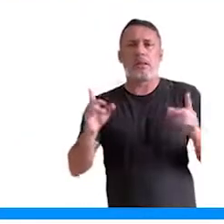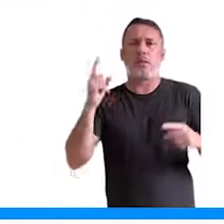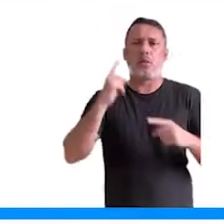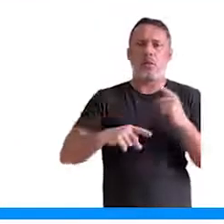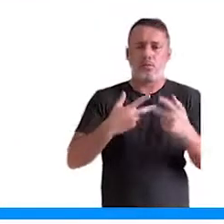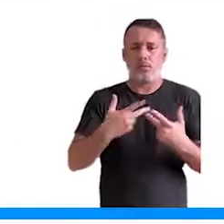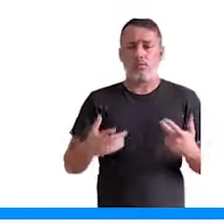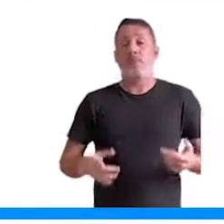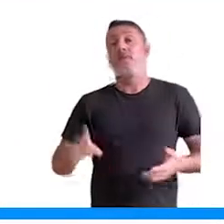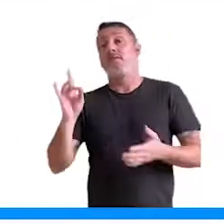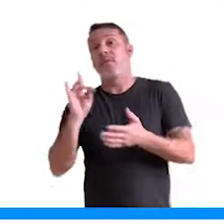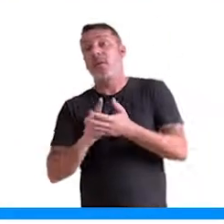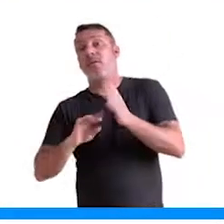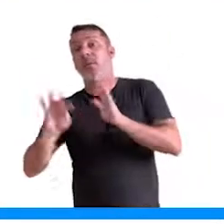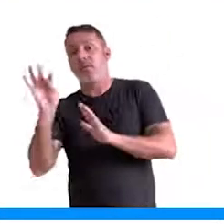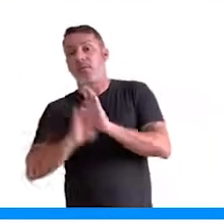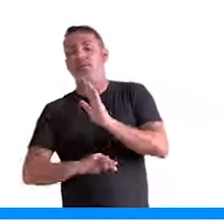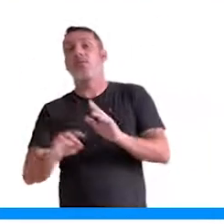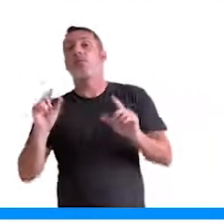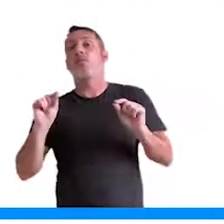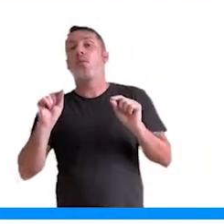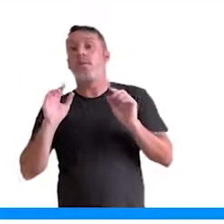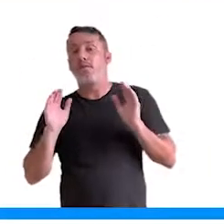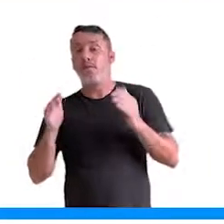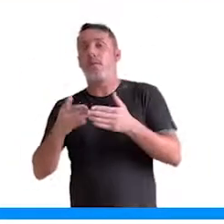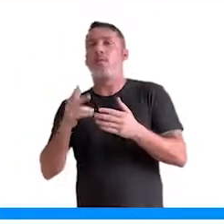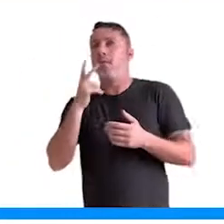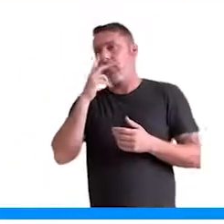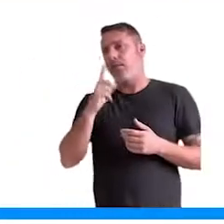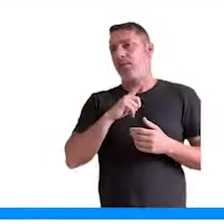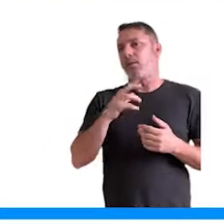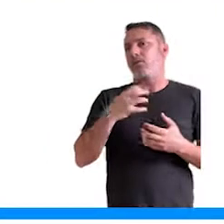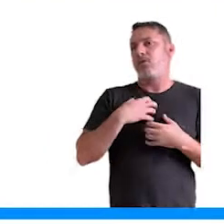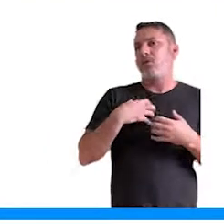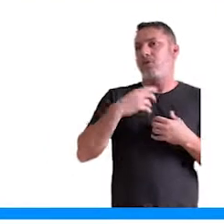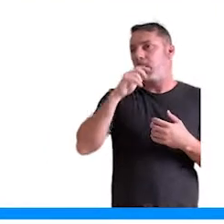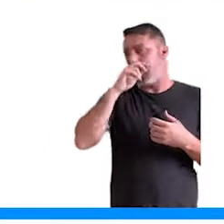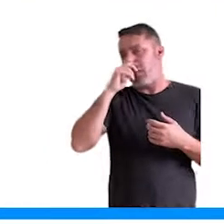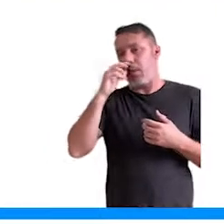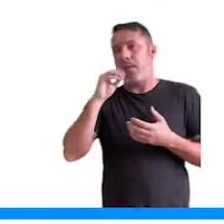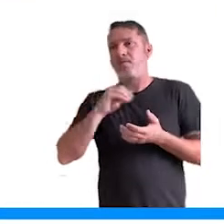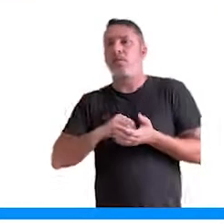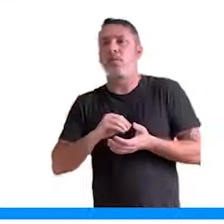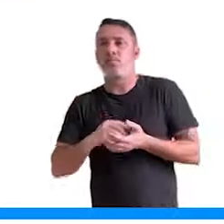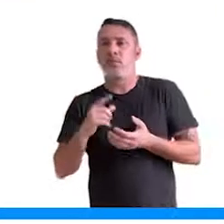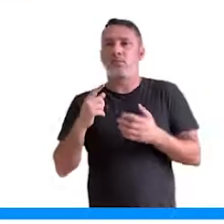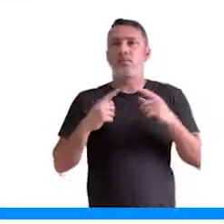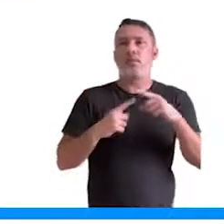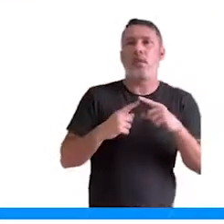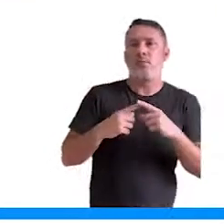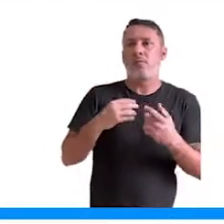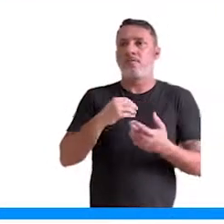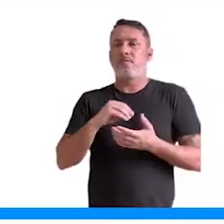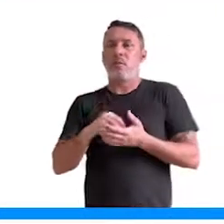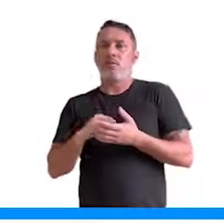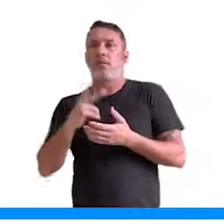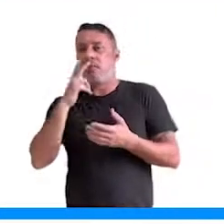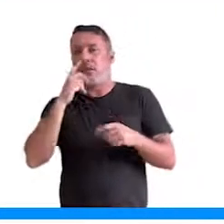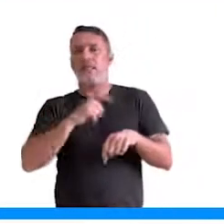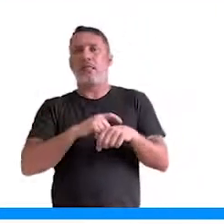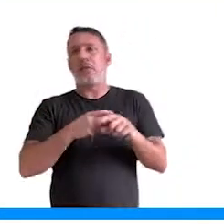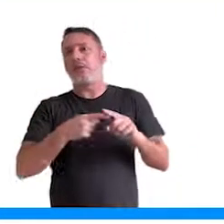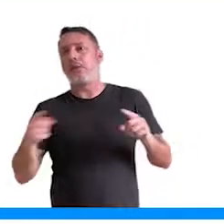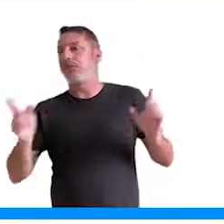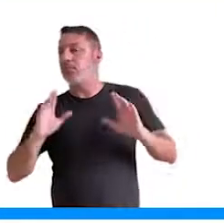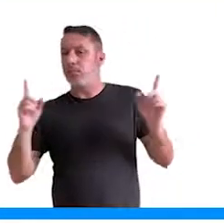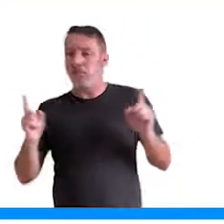repressão de liberdade. Na verdade, o texto está o tempo todo sentindo falta de ter mais tempo, de que o tempo não